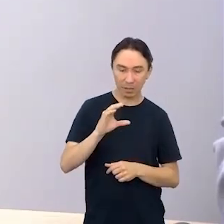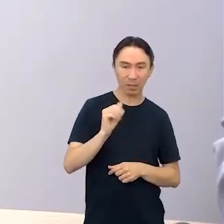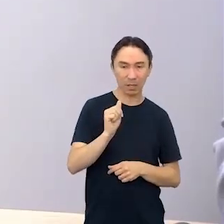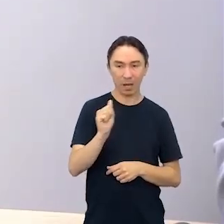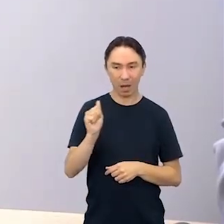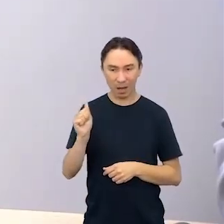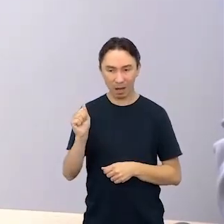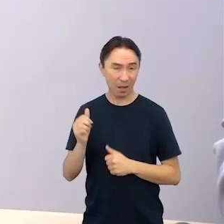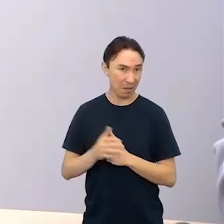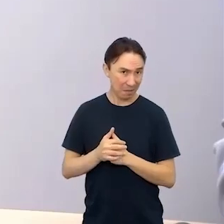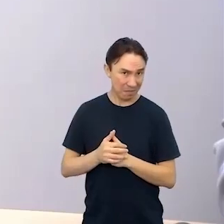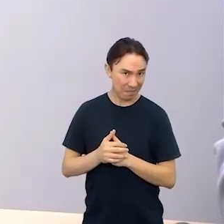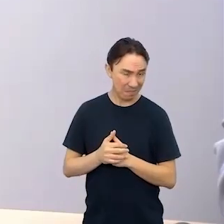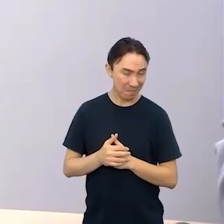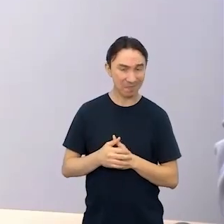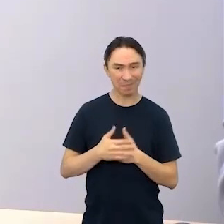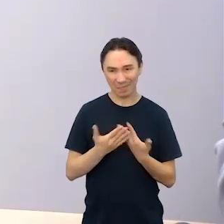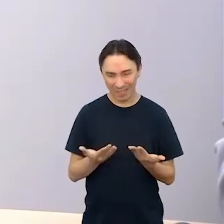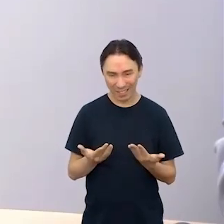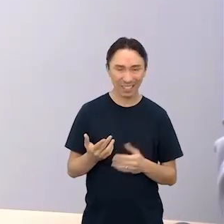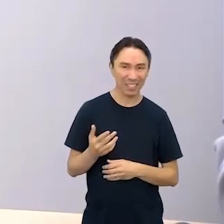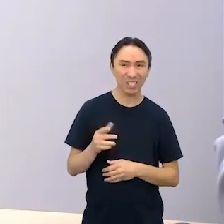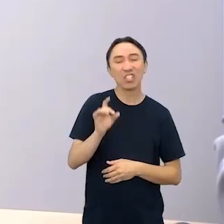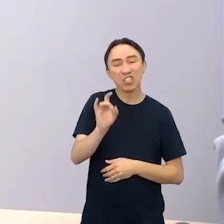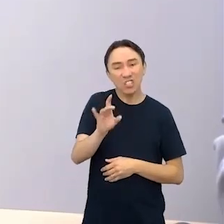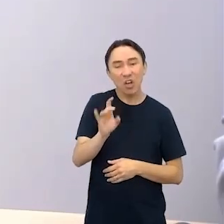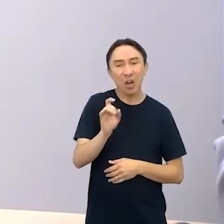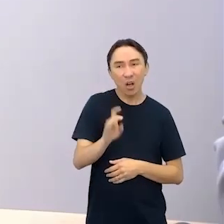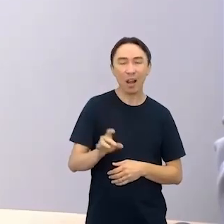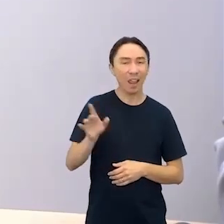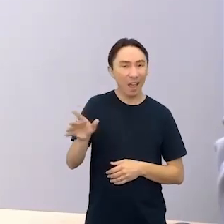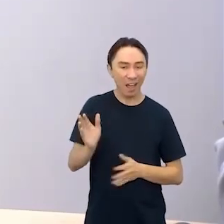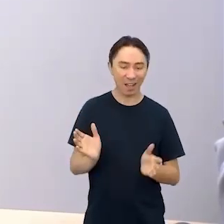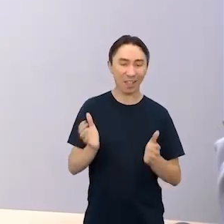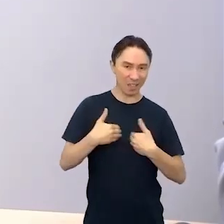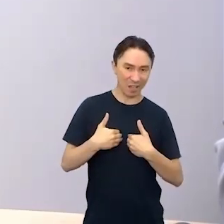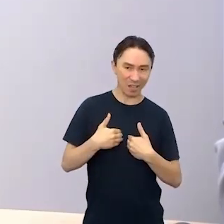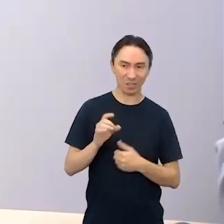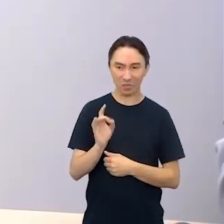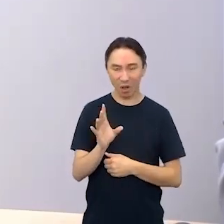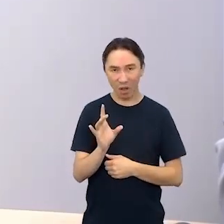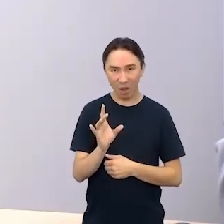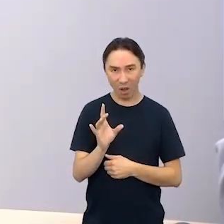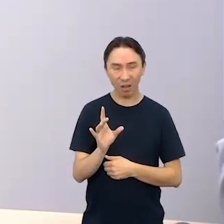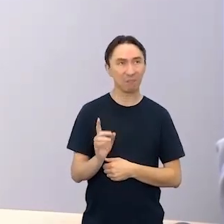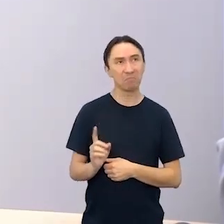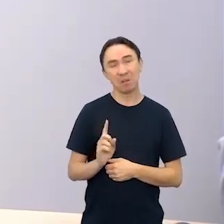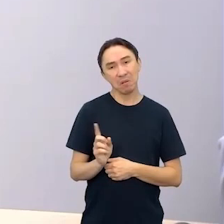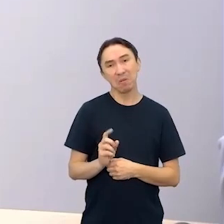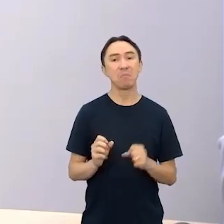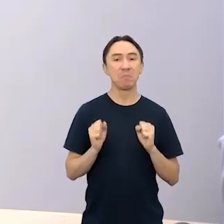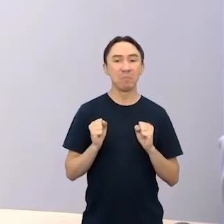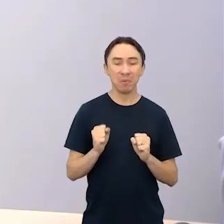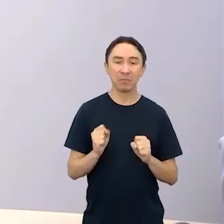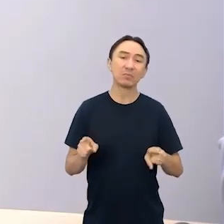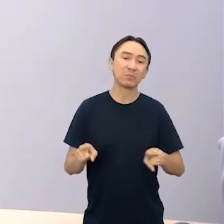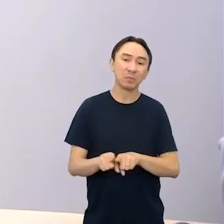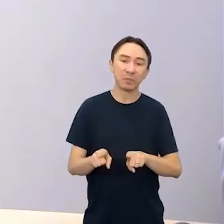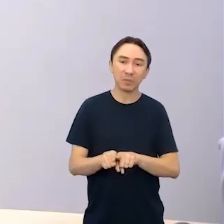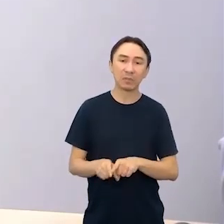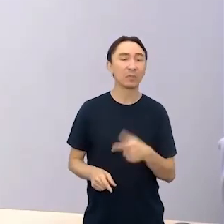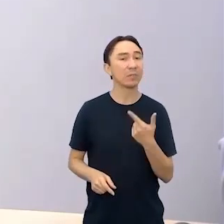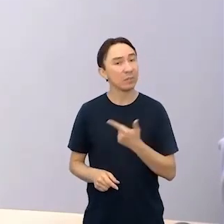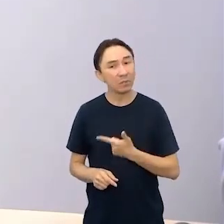comunicação alternativa é utilizada apenas para os estudantes com TEA. Então, ela pode ser utilizada, por exemplo, aos estudantes